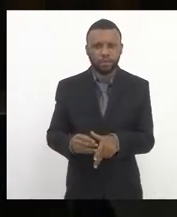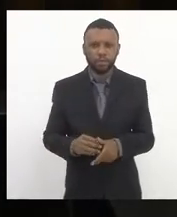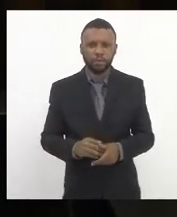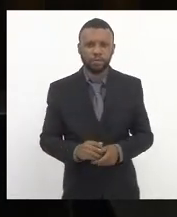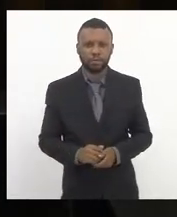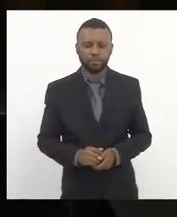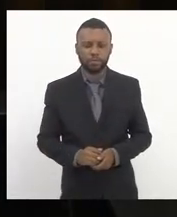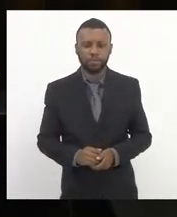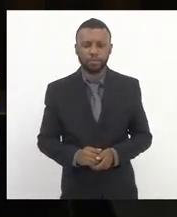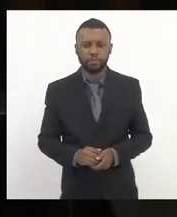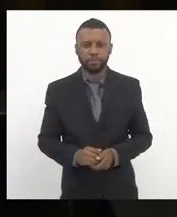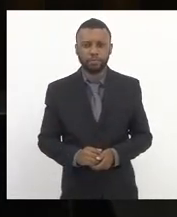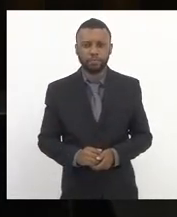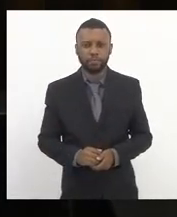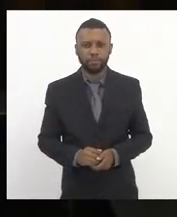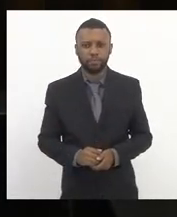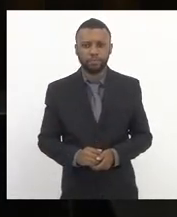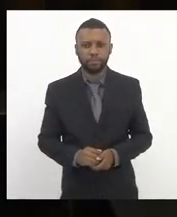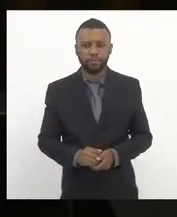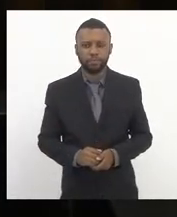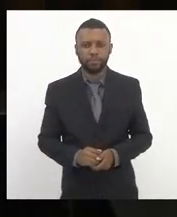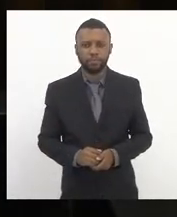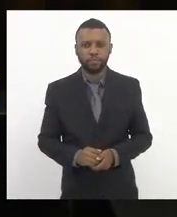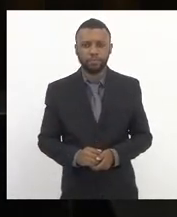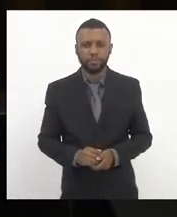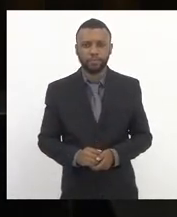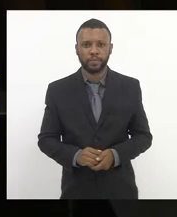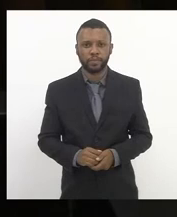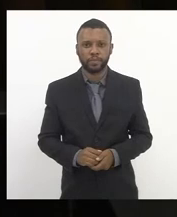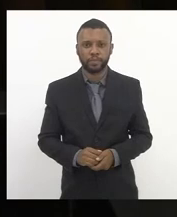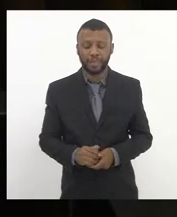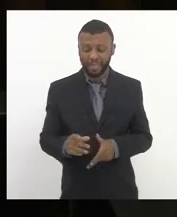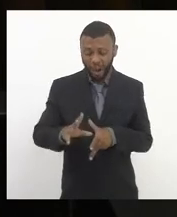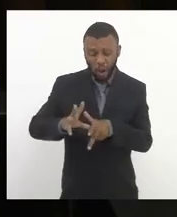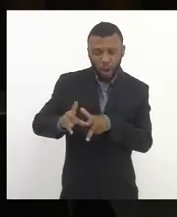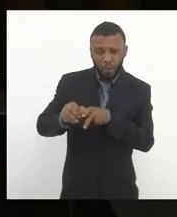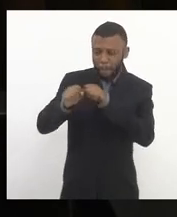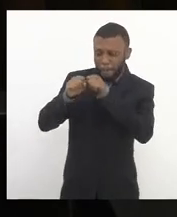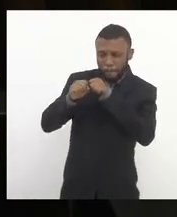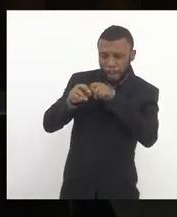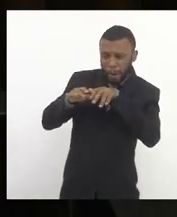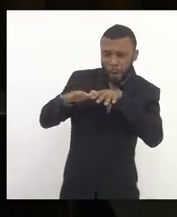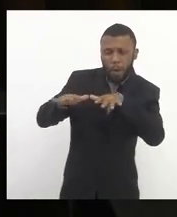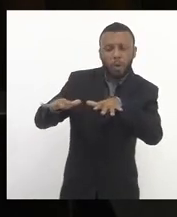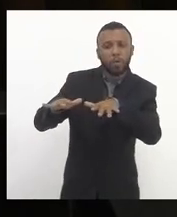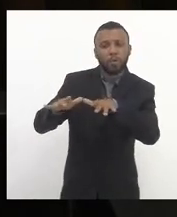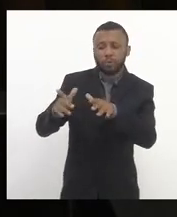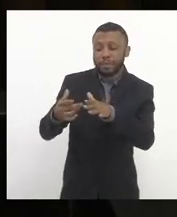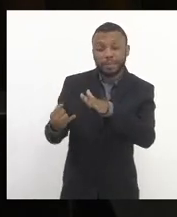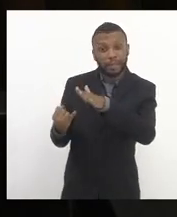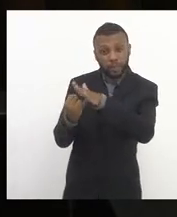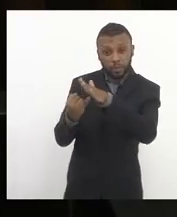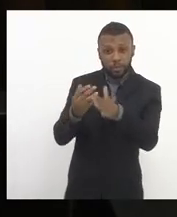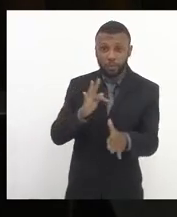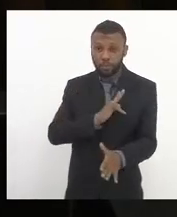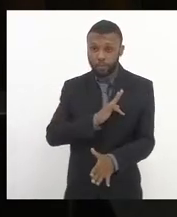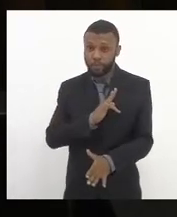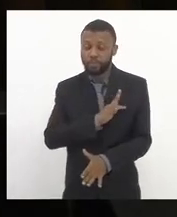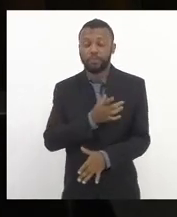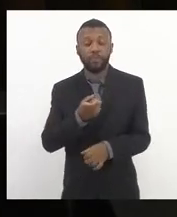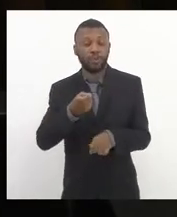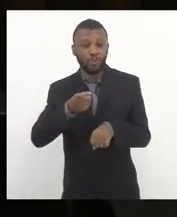que tomou conta da Polícia Militar do Estado do Rio de Janeiro. Quando eu denunciei o esquema do